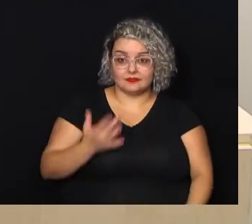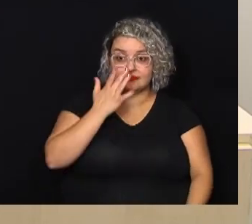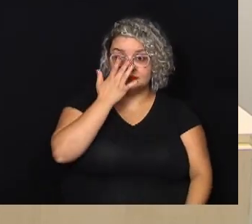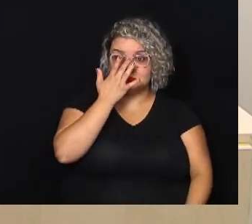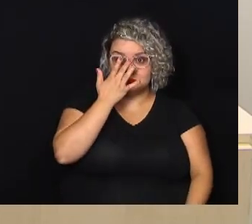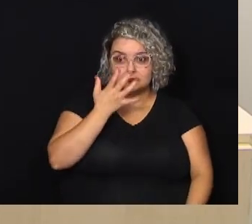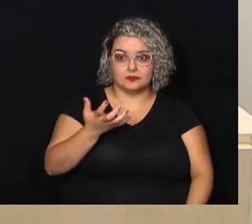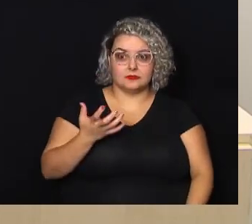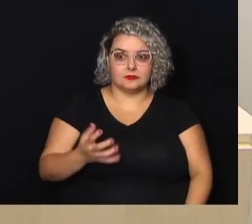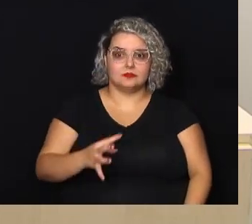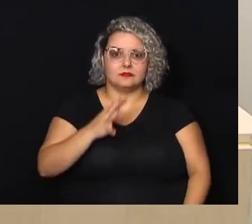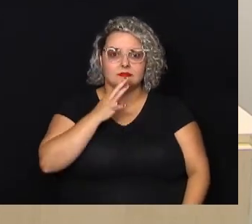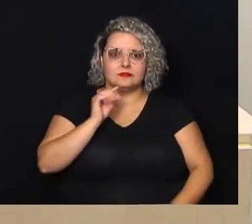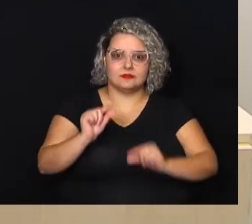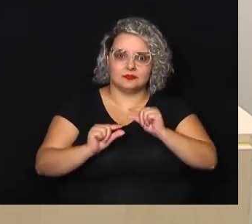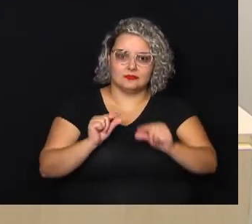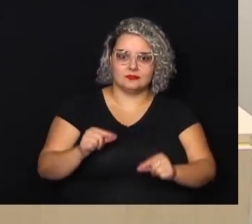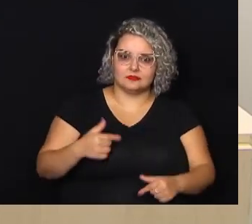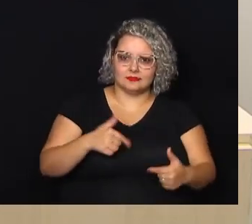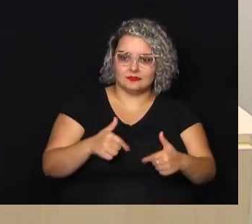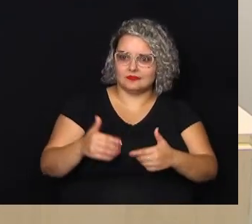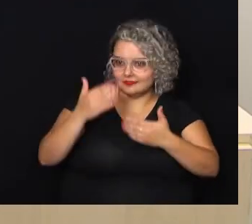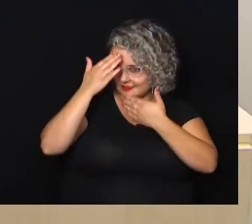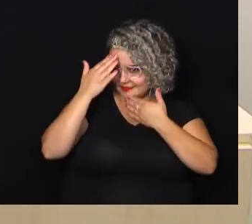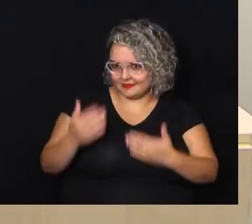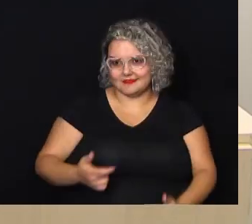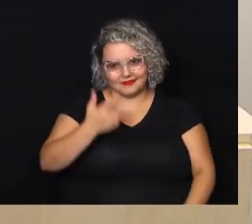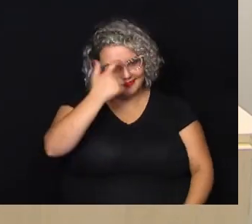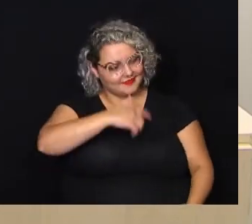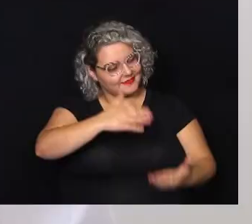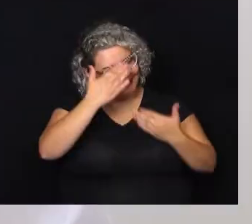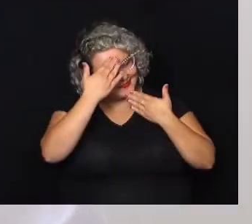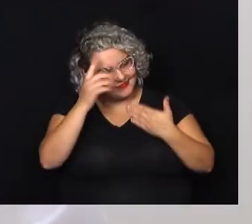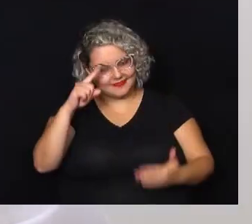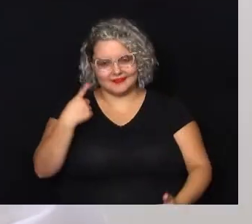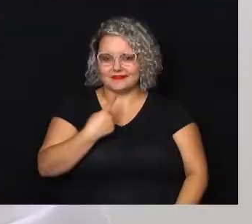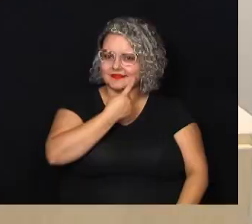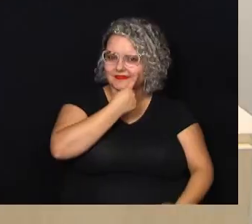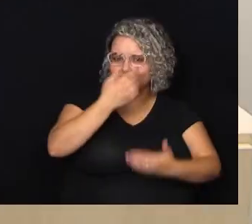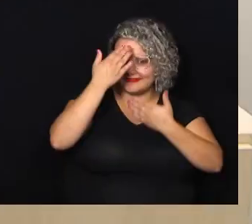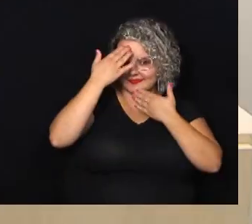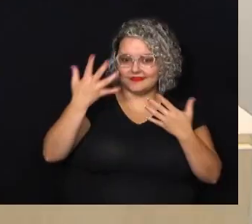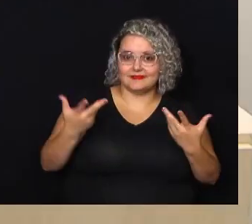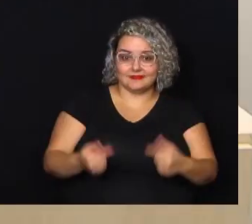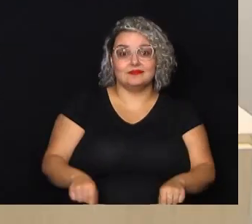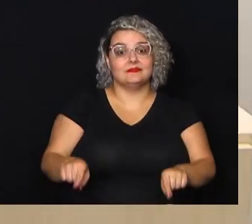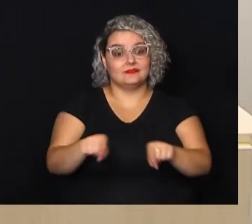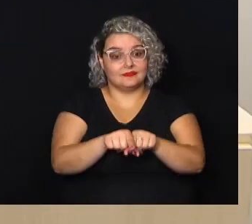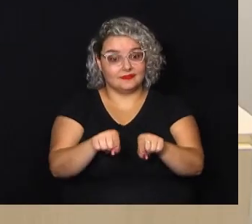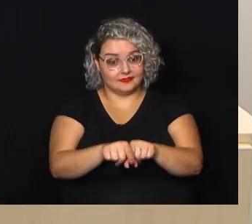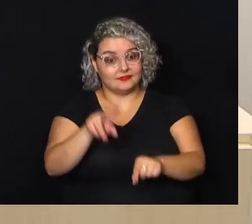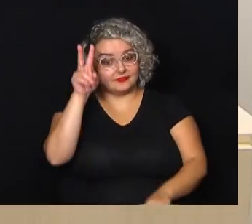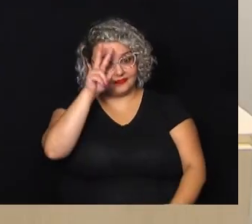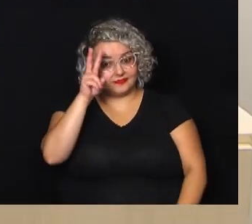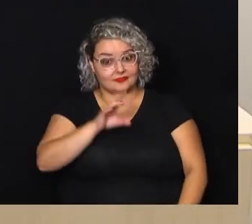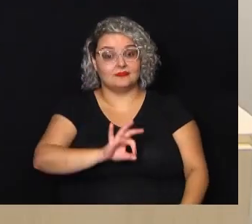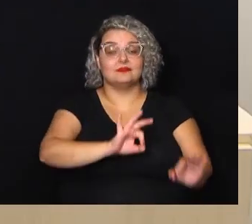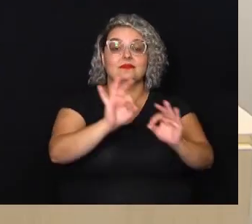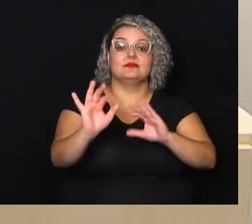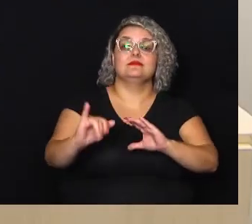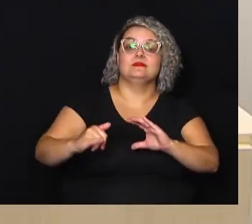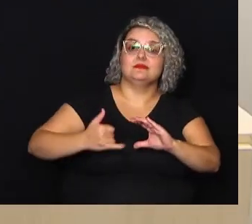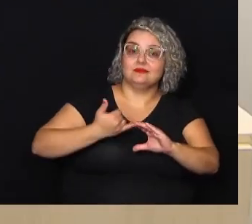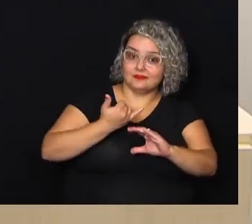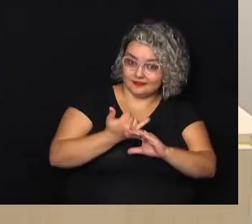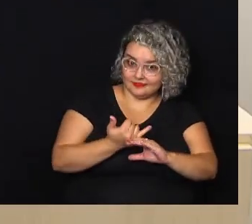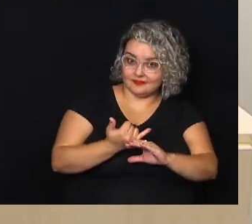para as pessoas que queiram conhecer um pouco mais do seu trabalho. Obrigada. Obrigada, Mirna. Obrigada a todos. E lembrando também que você acompanha